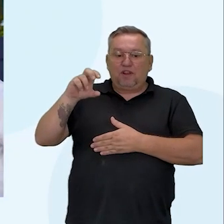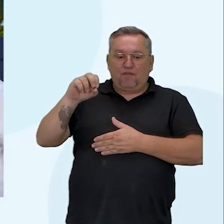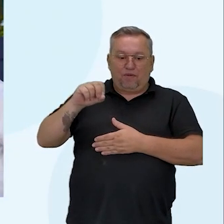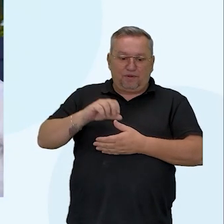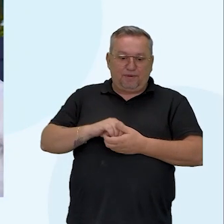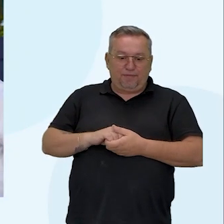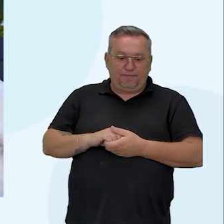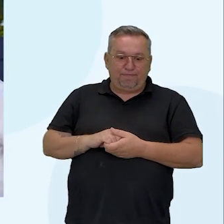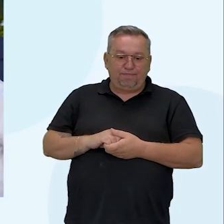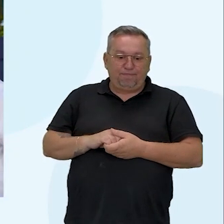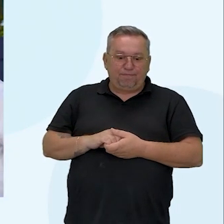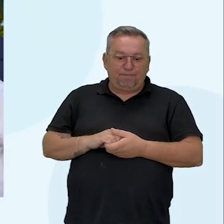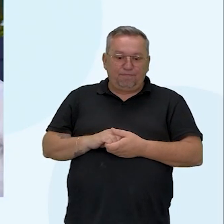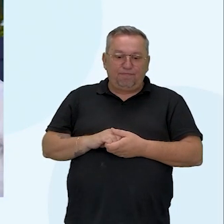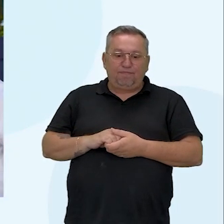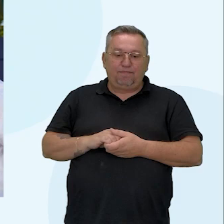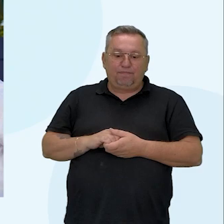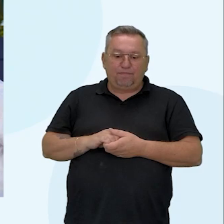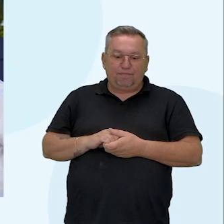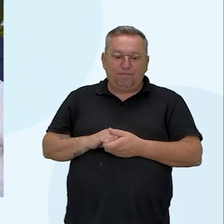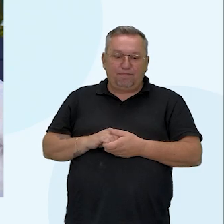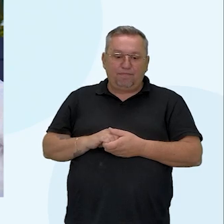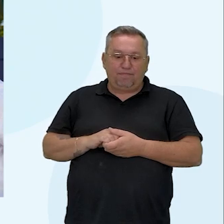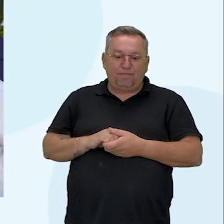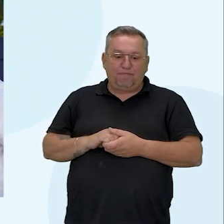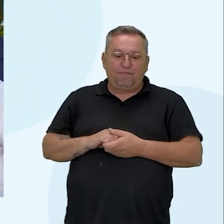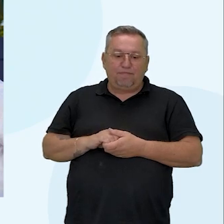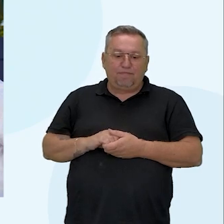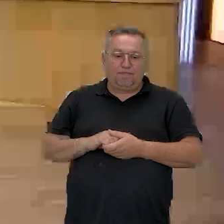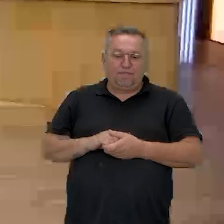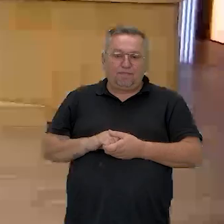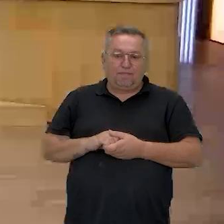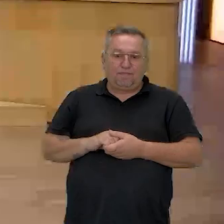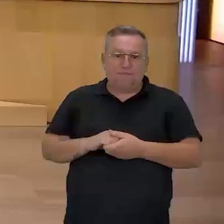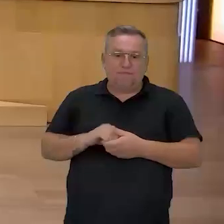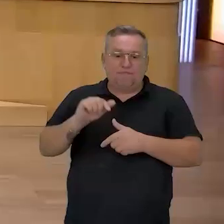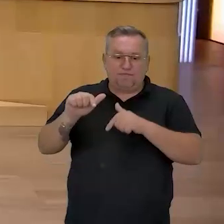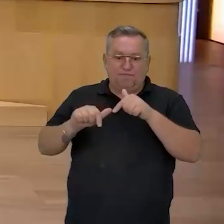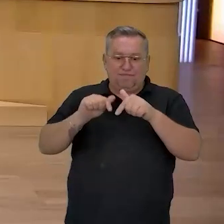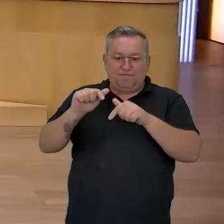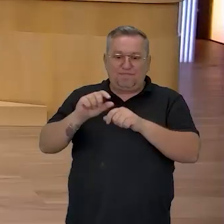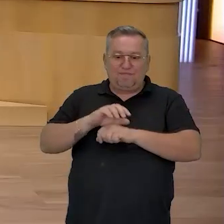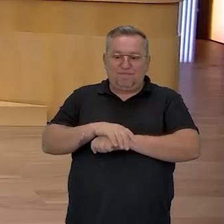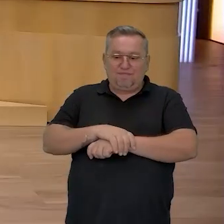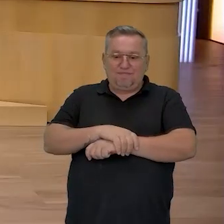avós. Mafê, vou dar trabalho para o Produça, vou lá de